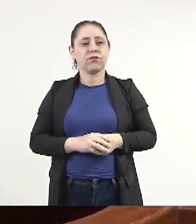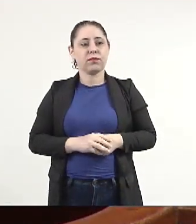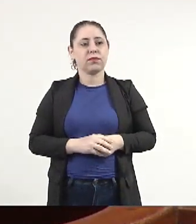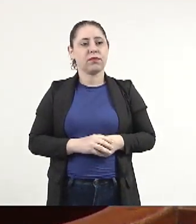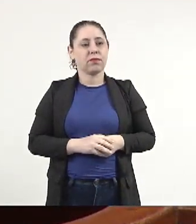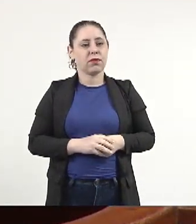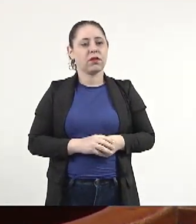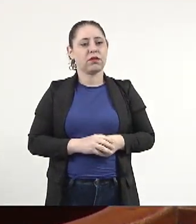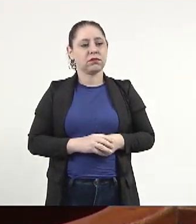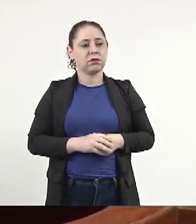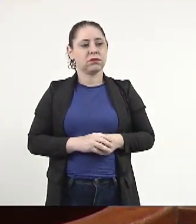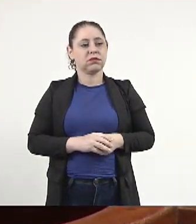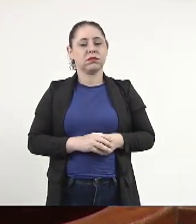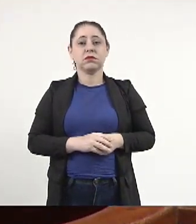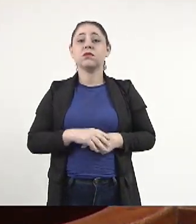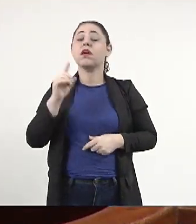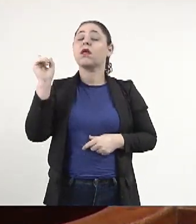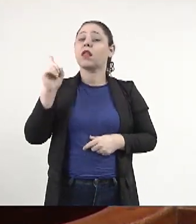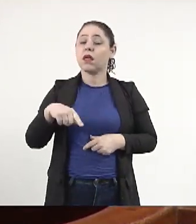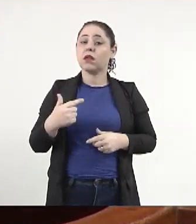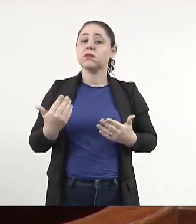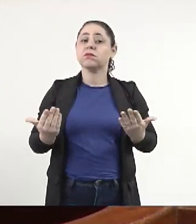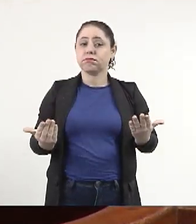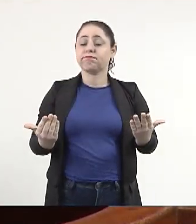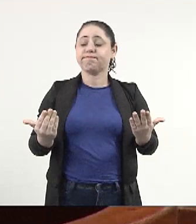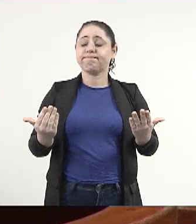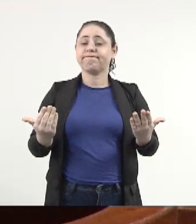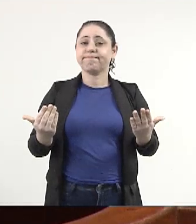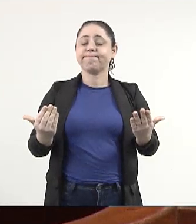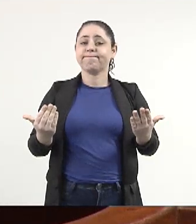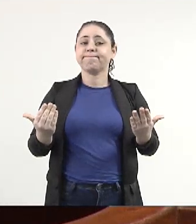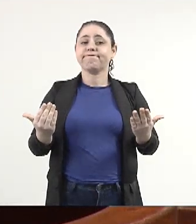encerrou. E